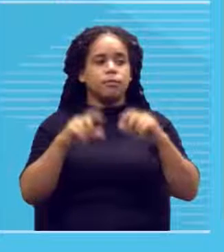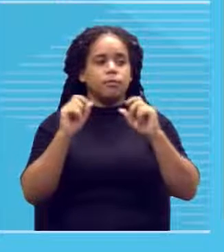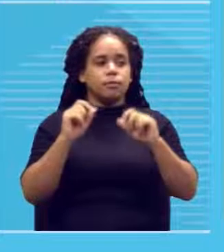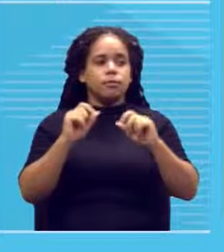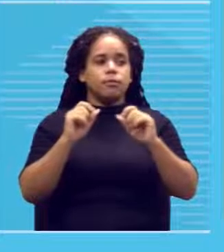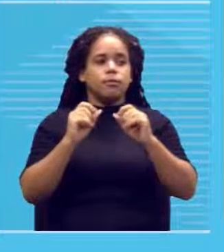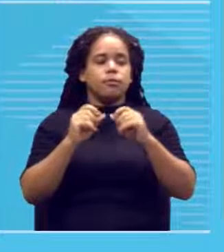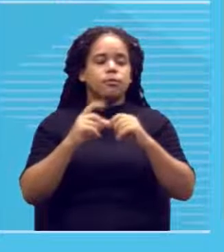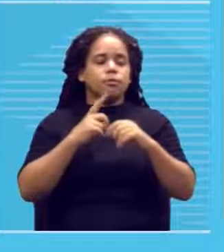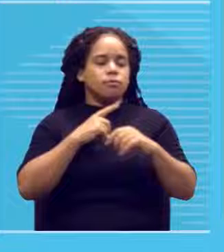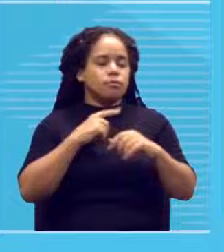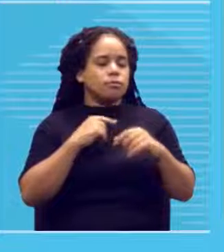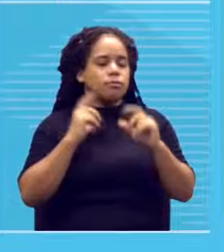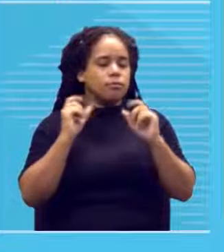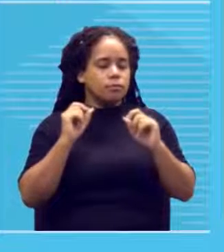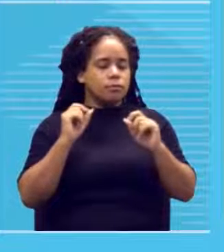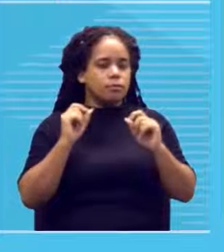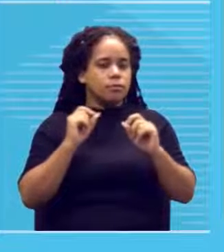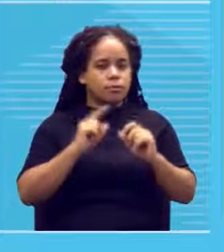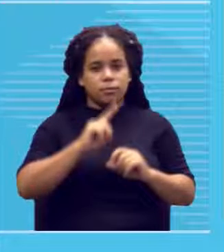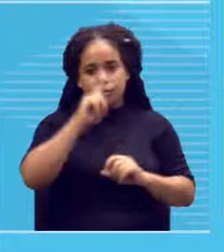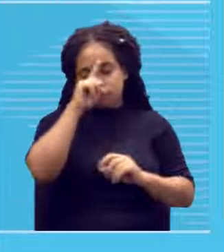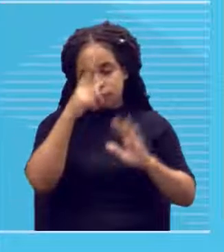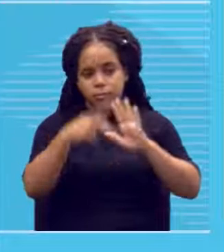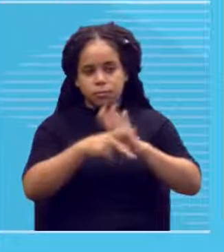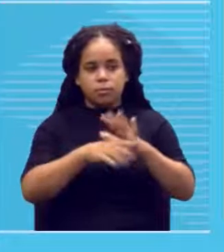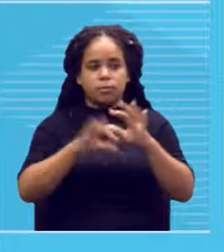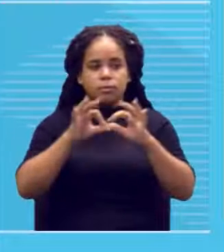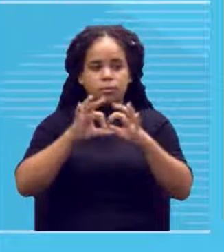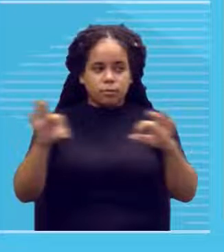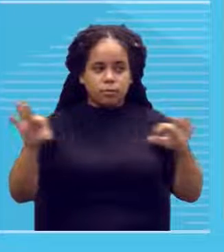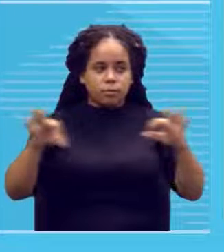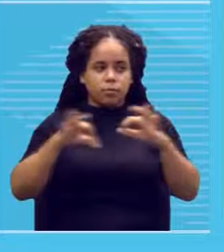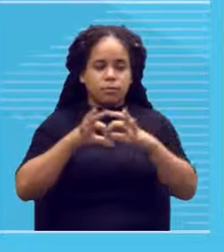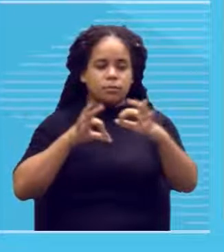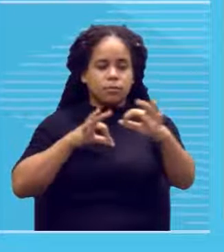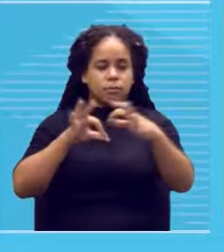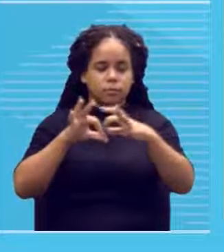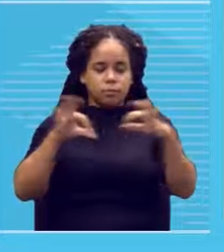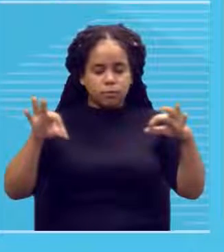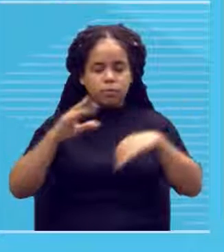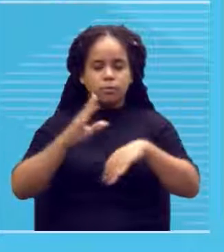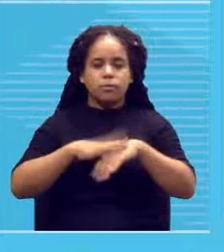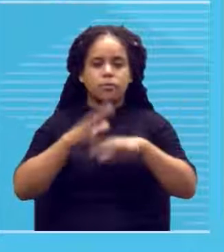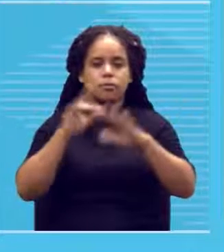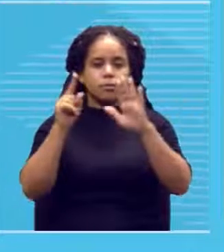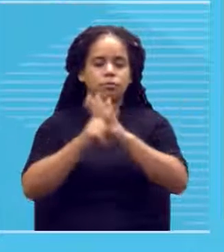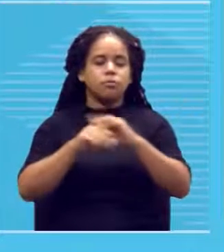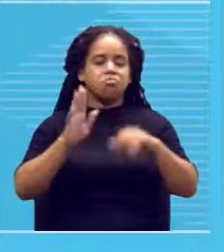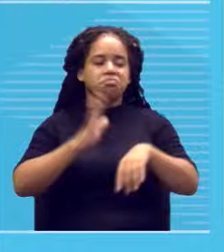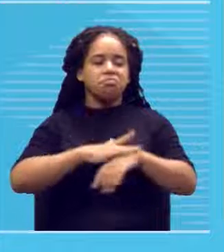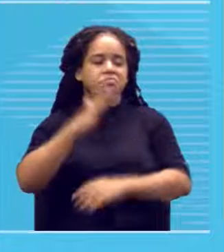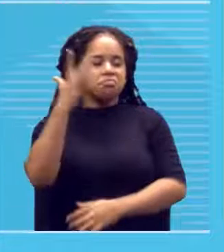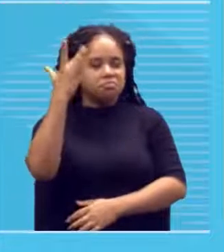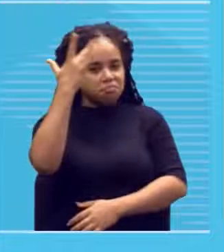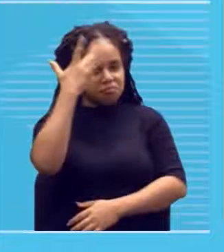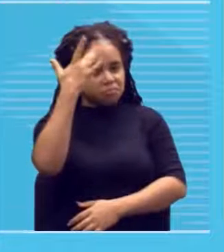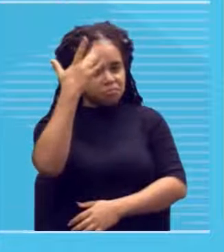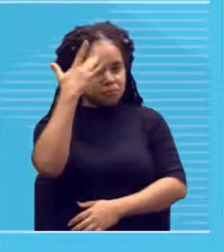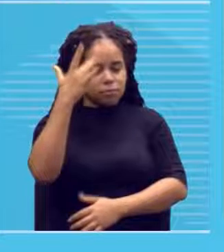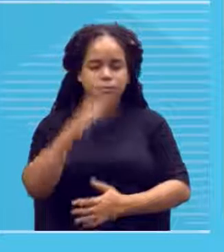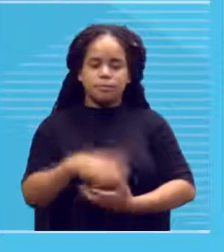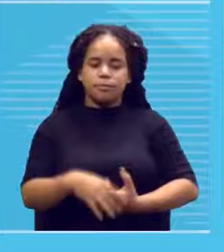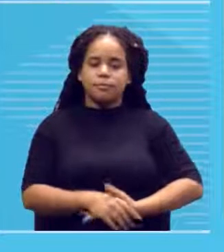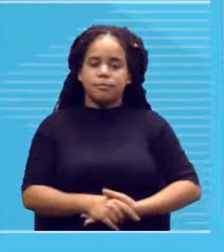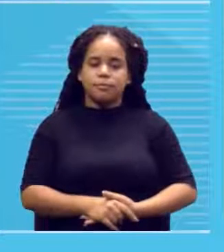muito estilo a ideia de medidas de comprimento questõezinhas Mas ela é grande né